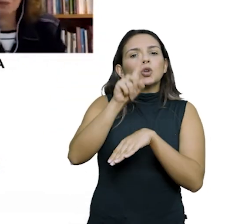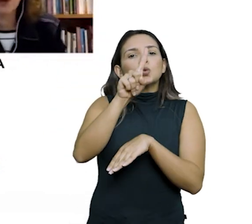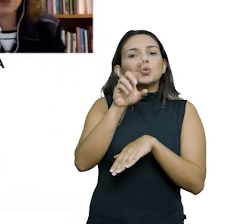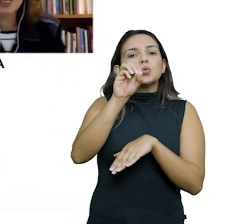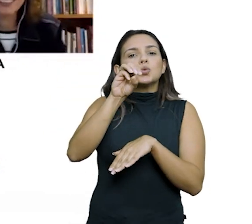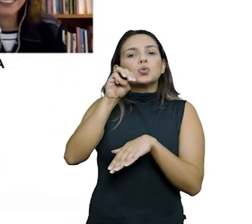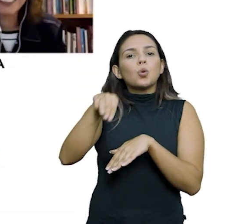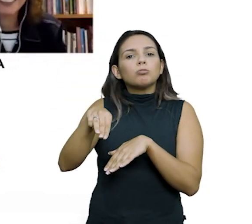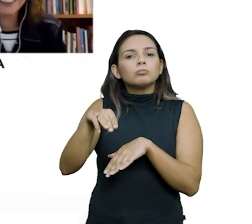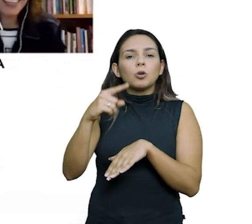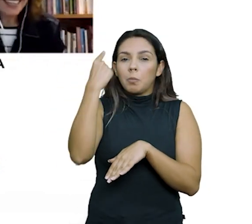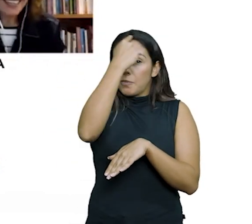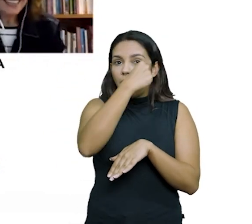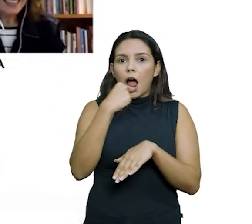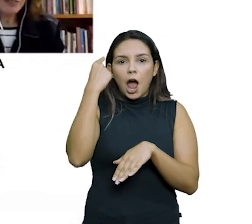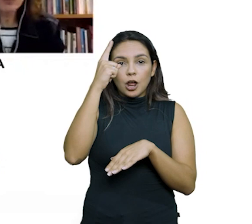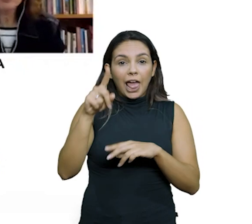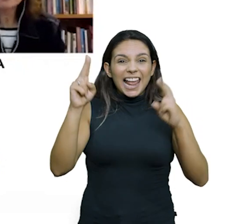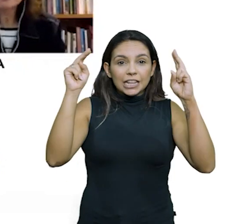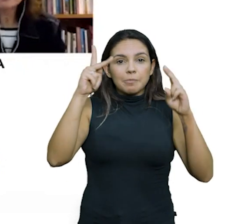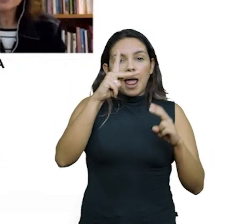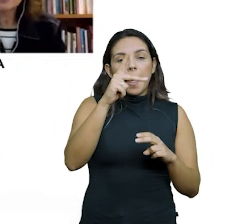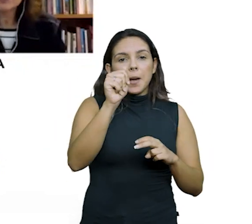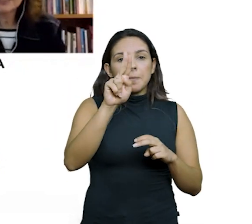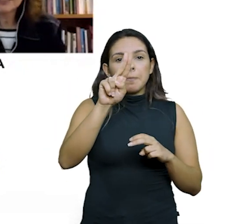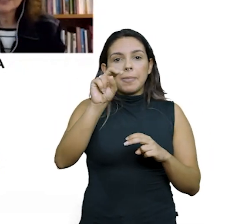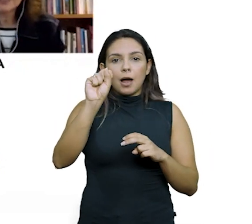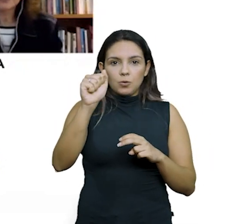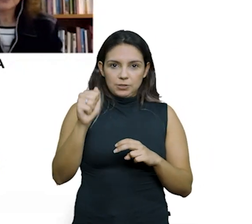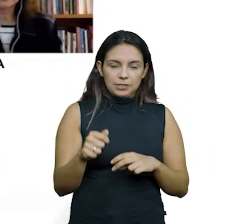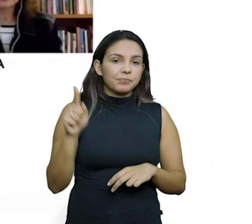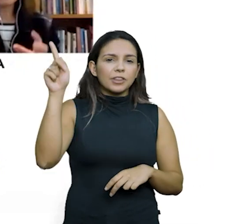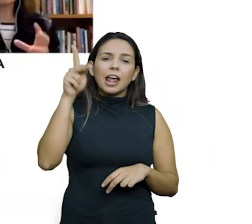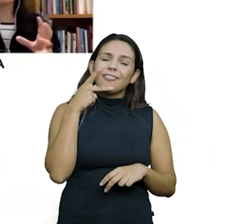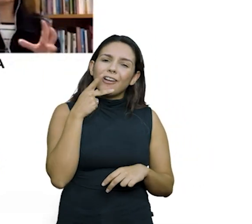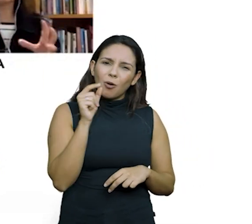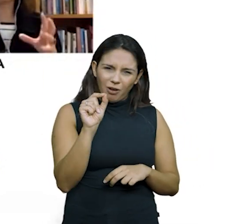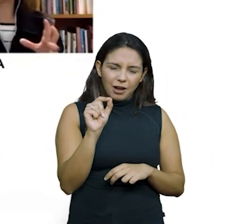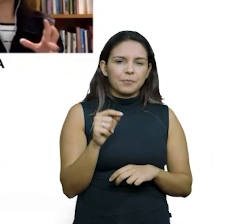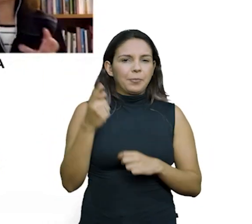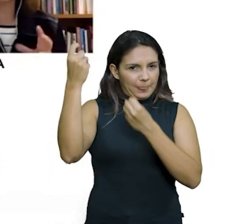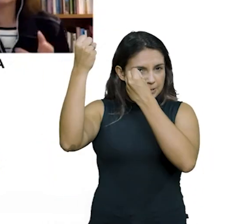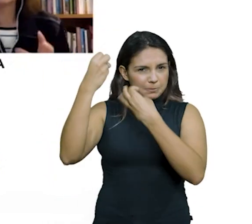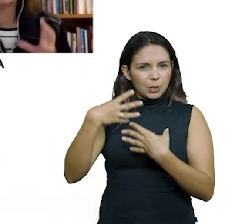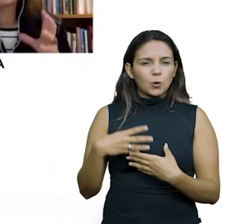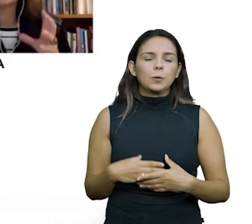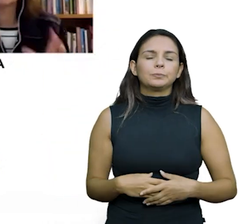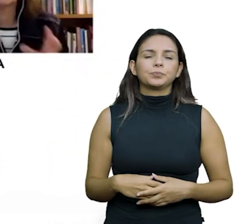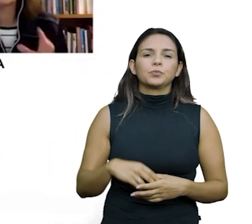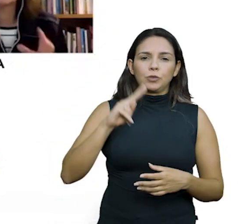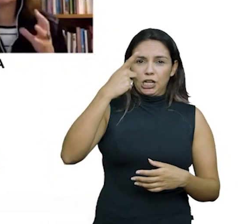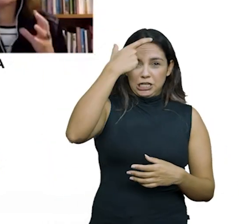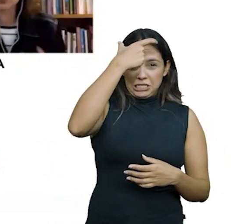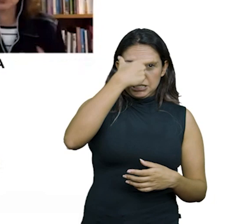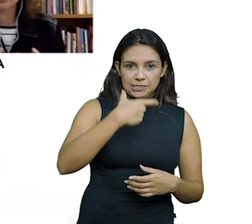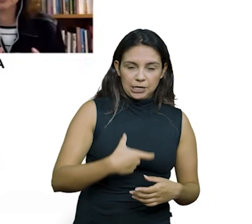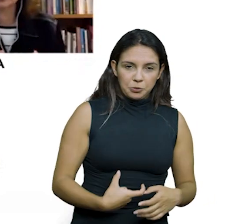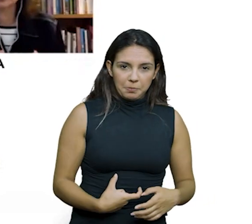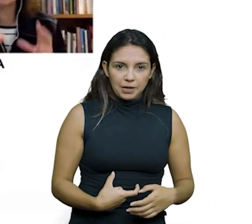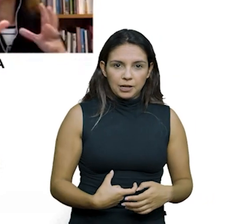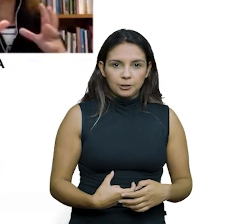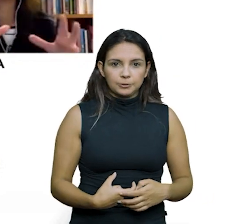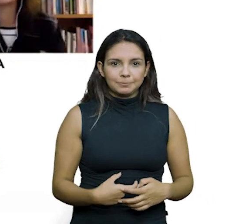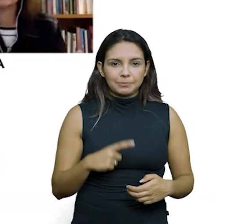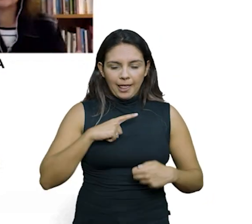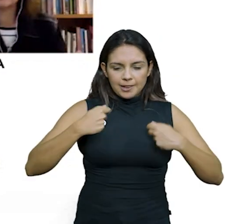pausas. E ele falou uma coisa que eu achei muito interessante, que o ser humano tem uma necessidade absoluta e absurda de